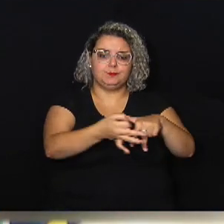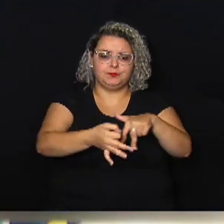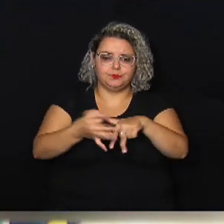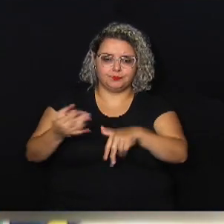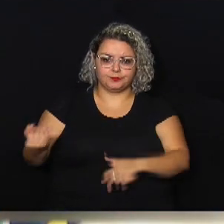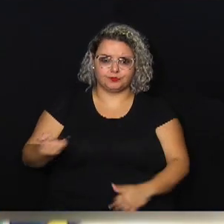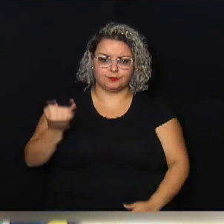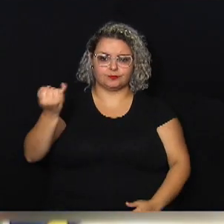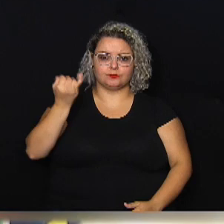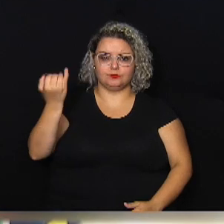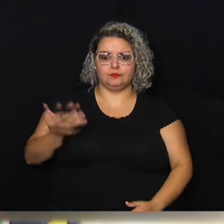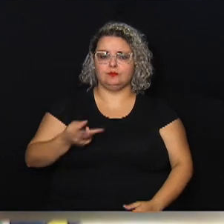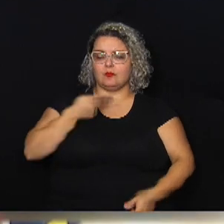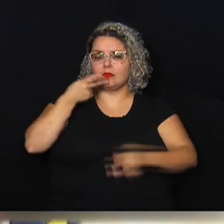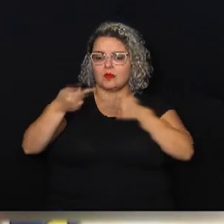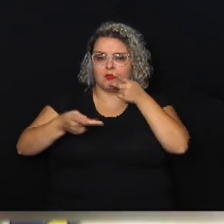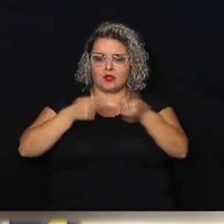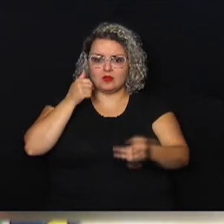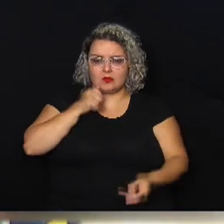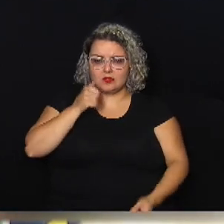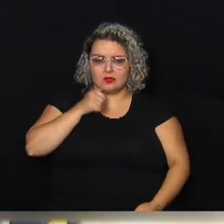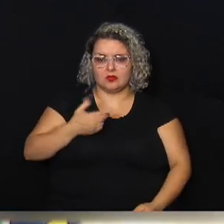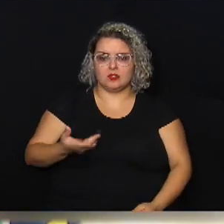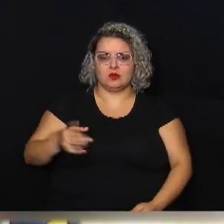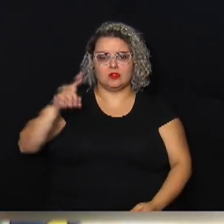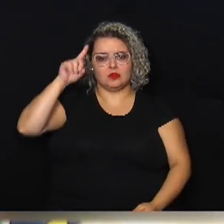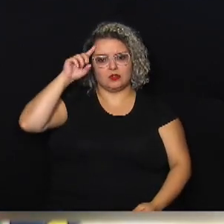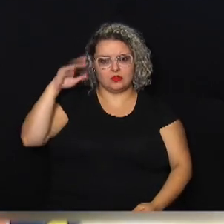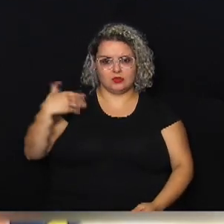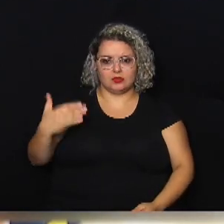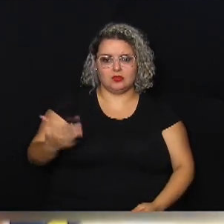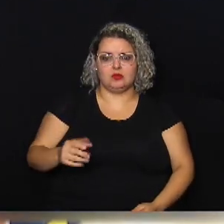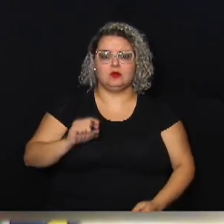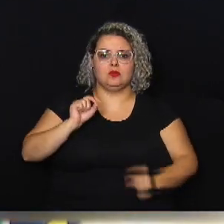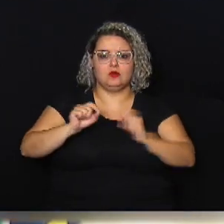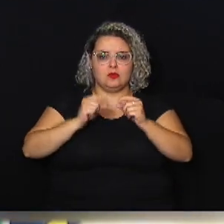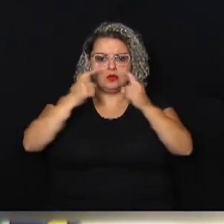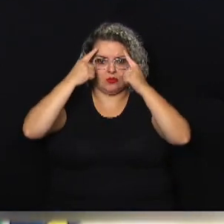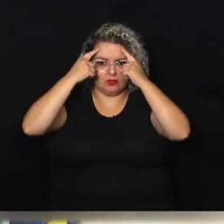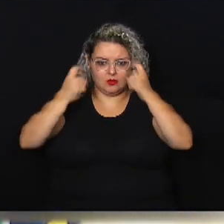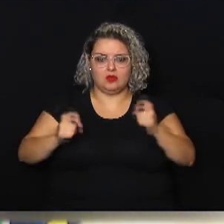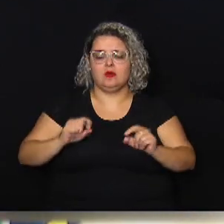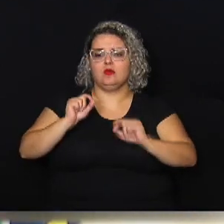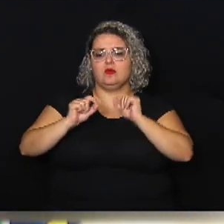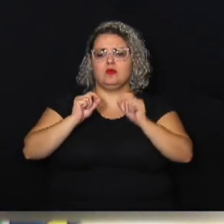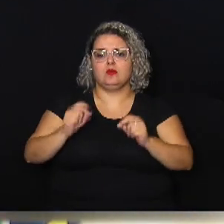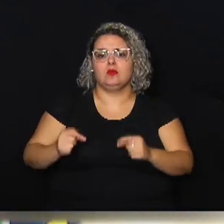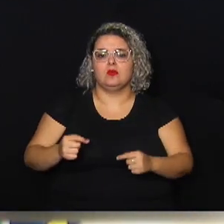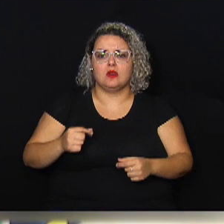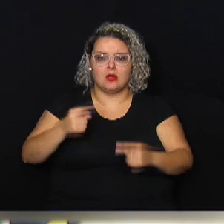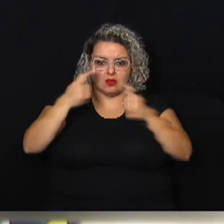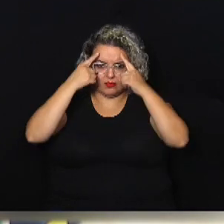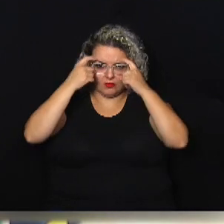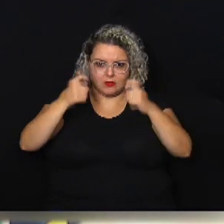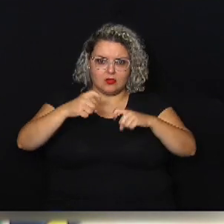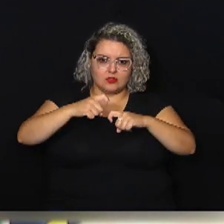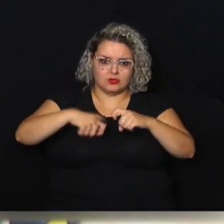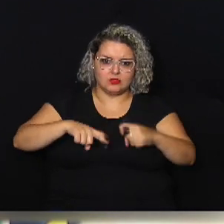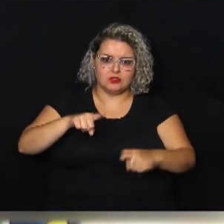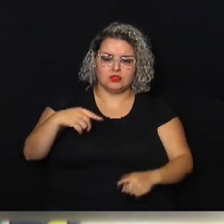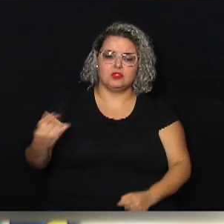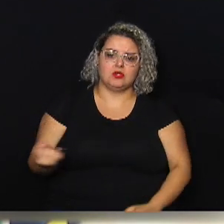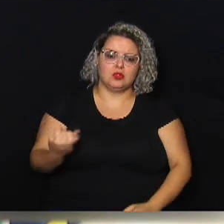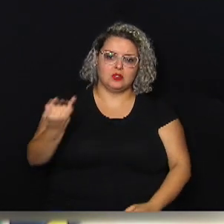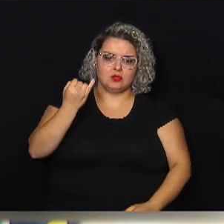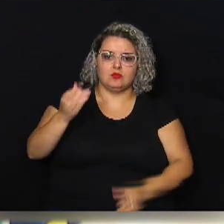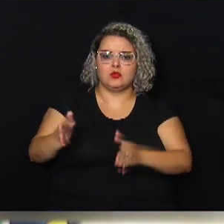de falas de mulheres que vivenciam no seu cotidiano o que é a violência sexual, e eu acho importante, no